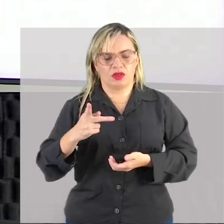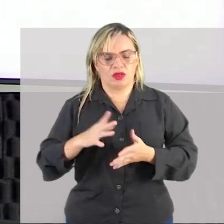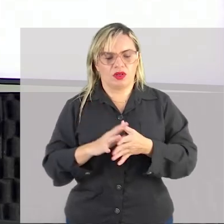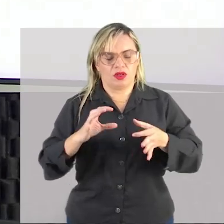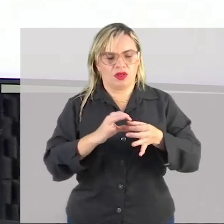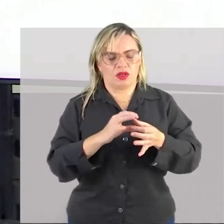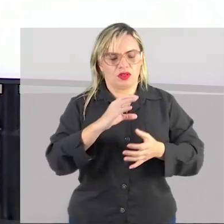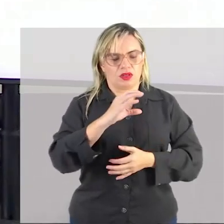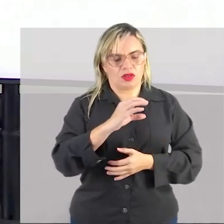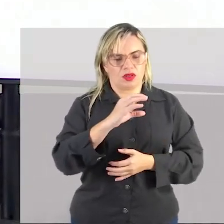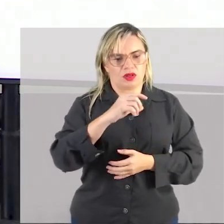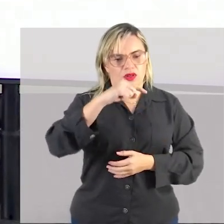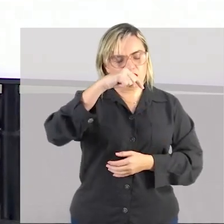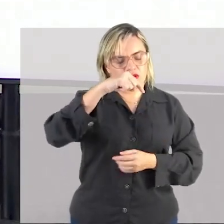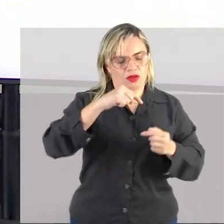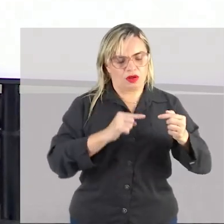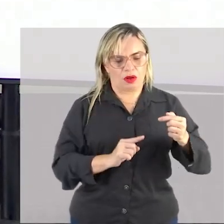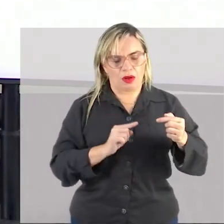Existe o enol.